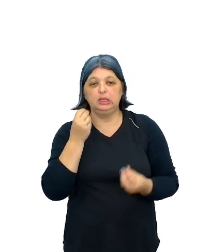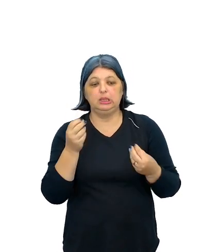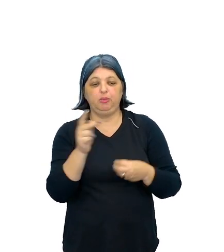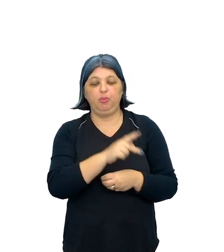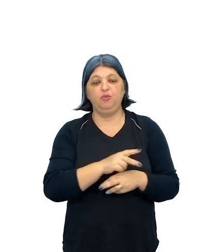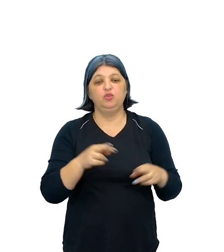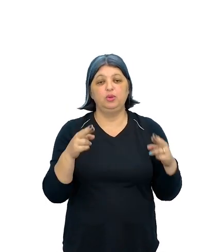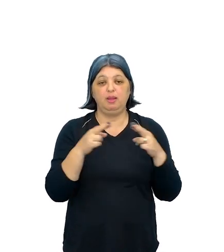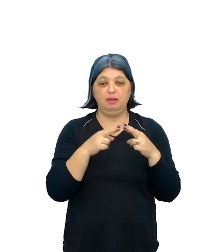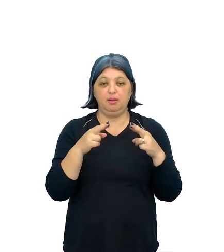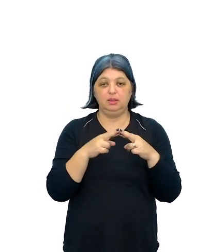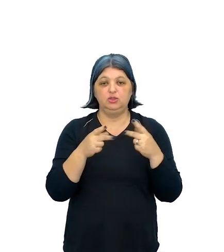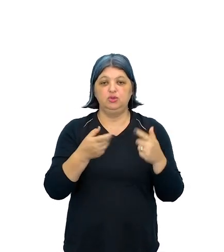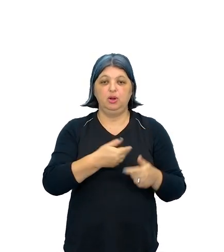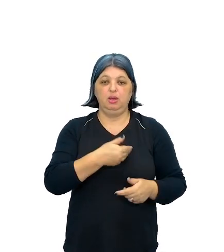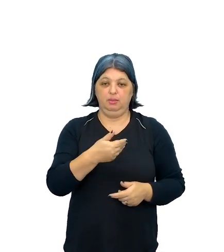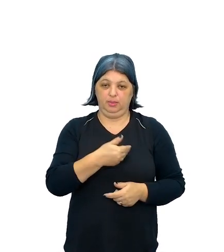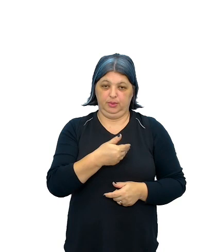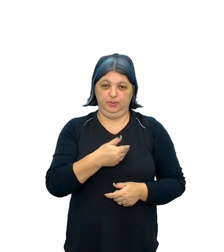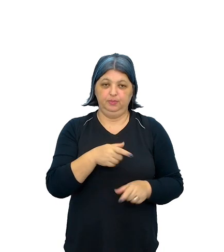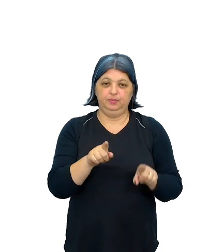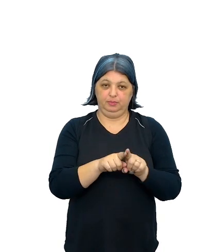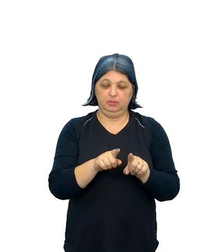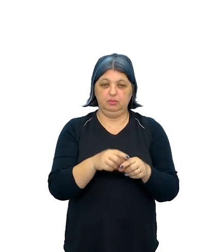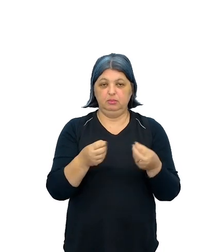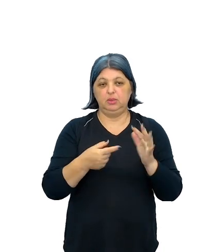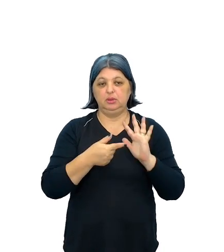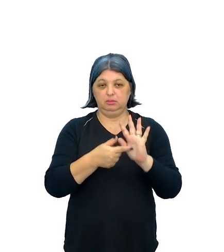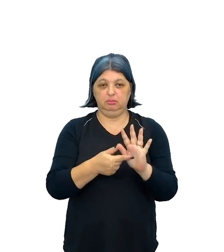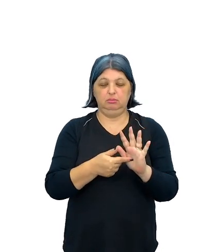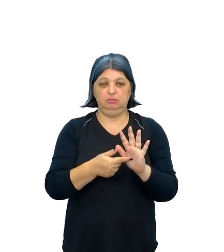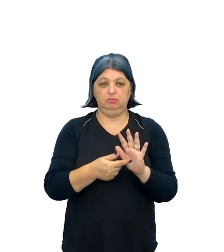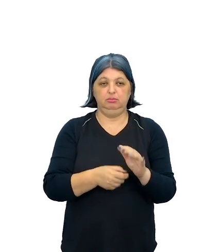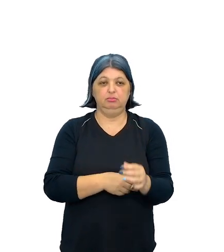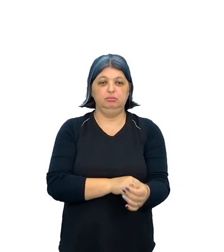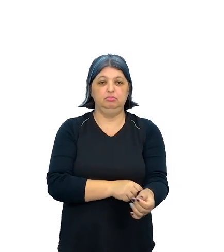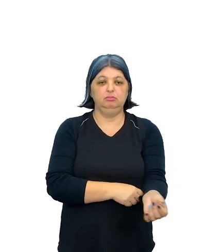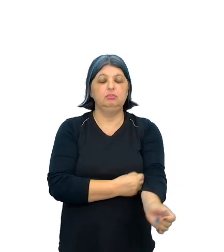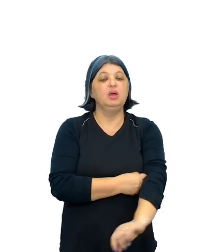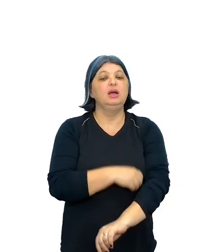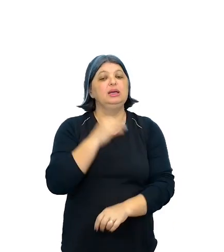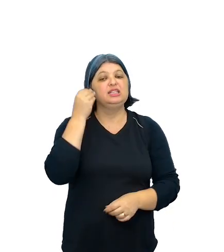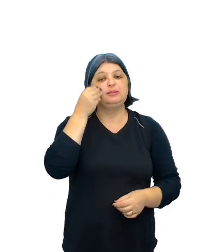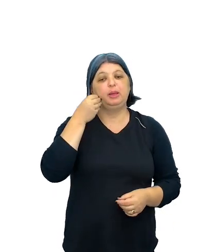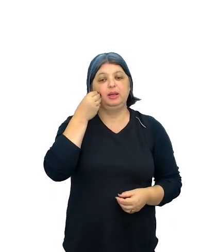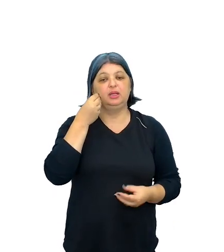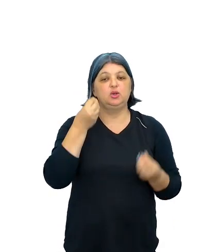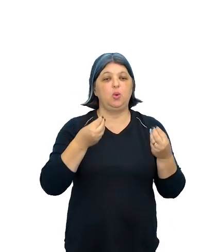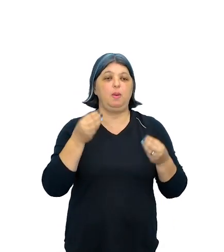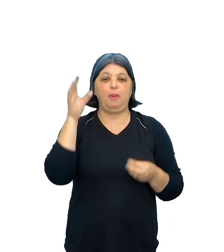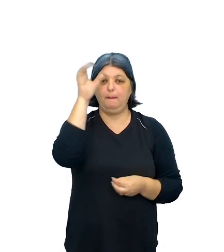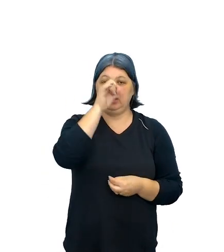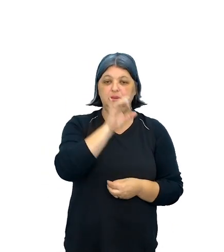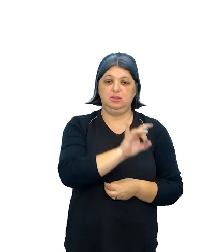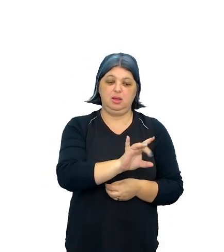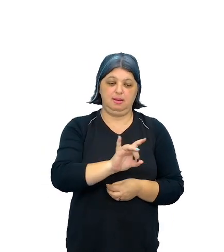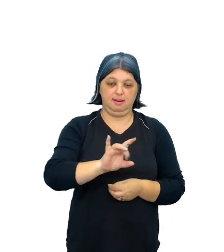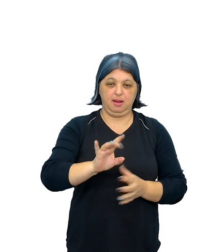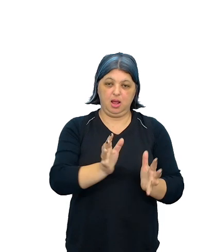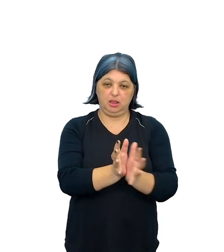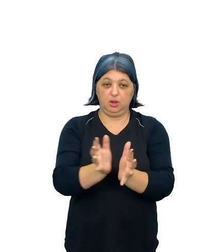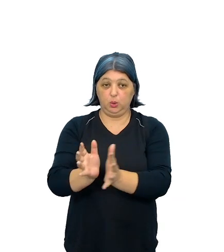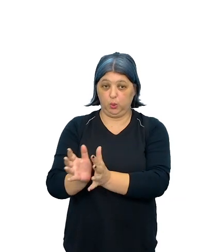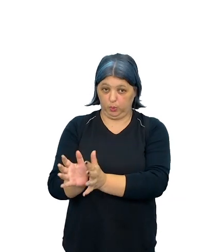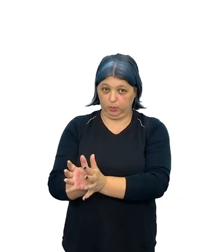da rede, colega de vocês, que irá apresentar, então, a experiência de aprendizagem de cada ano, tá bom?